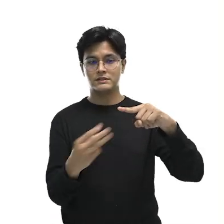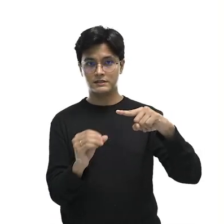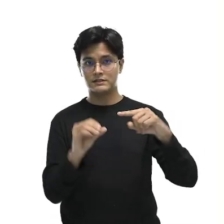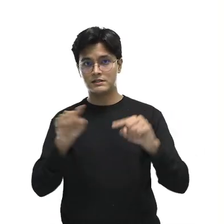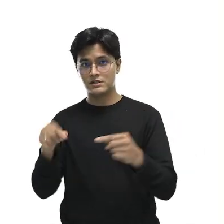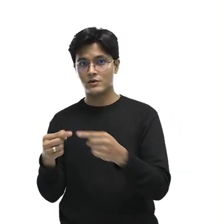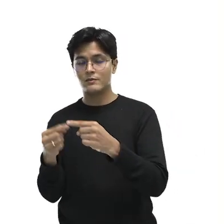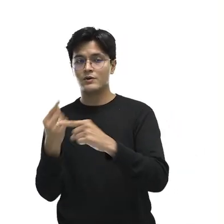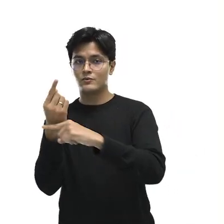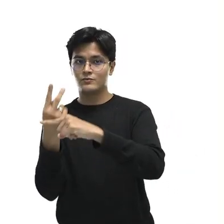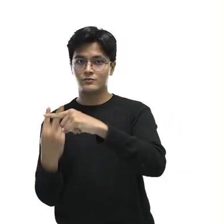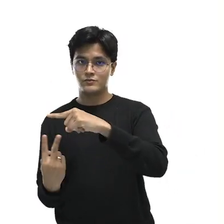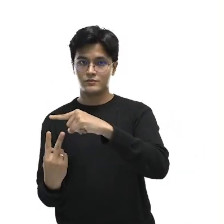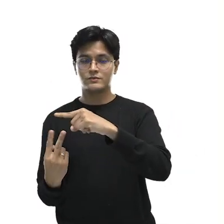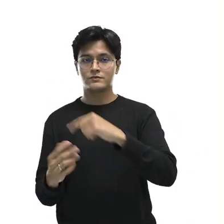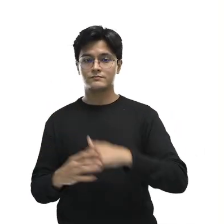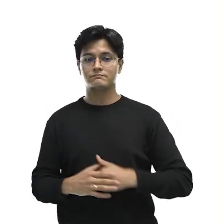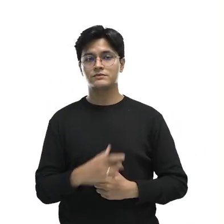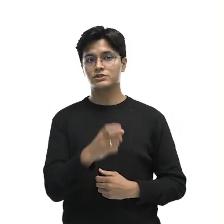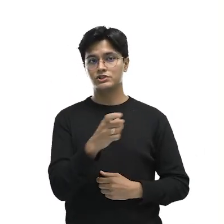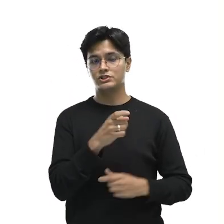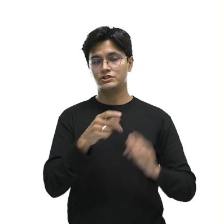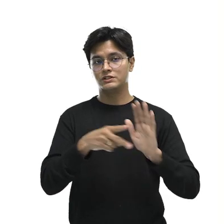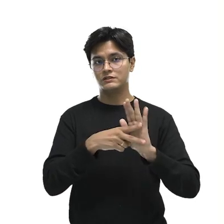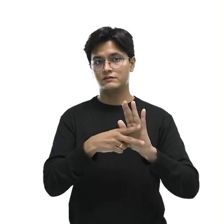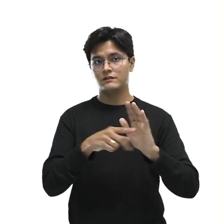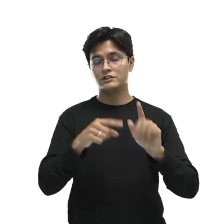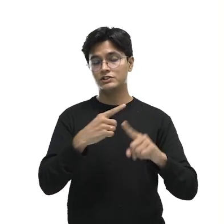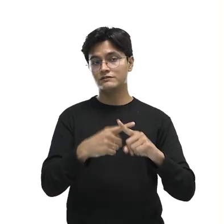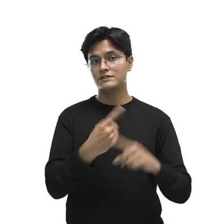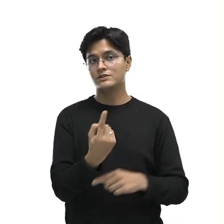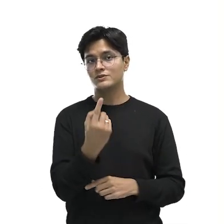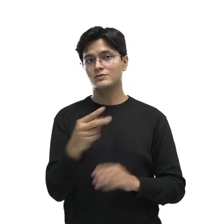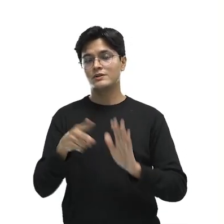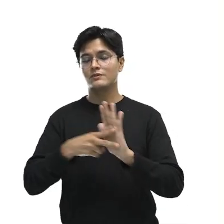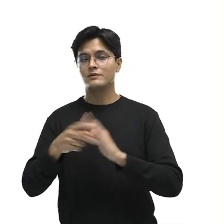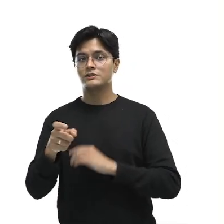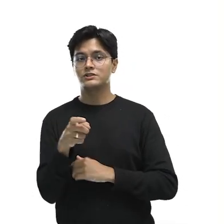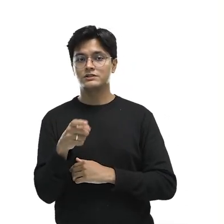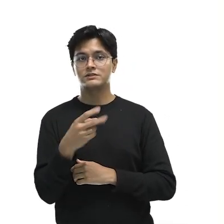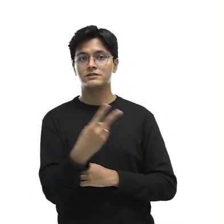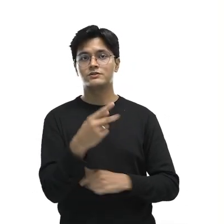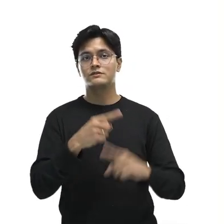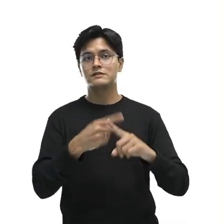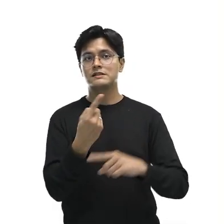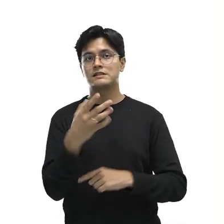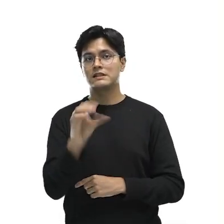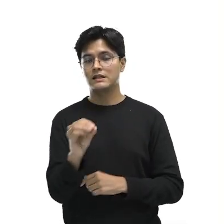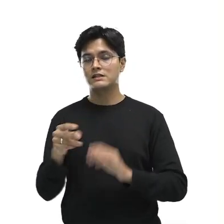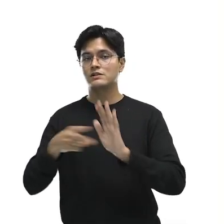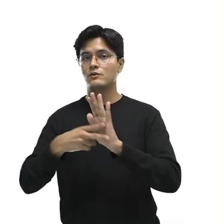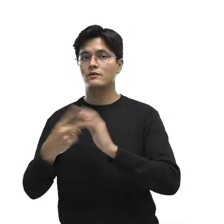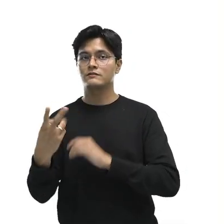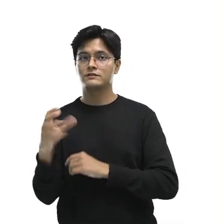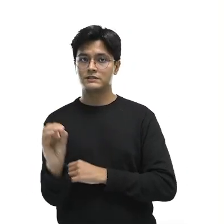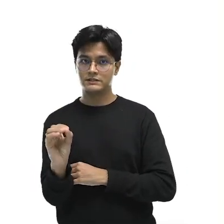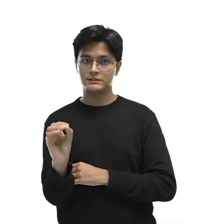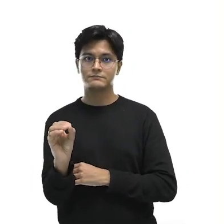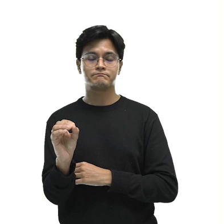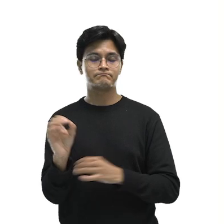2. X vezes 1 é igual a x e 2 vezes 10 é igual a 20. Fim de papo,